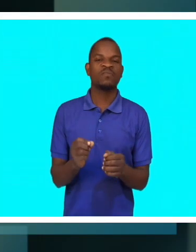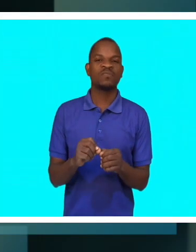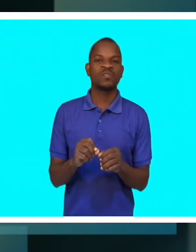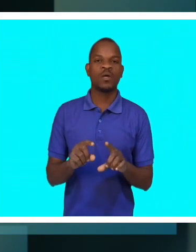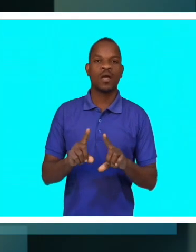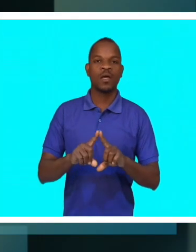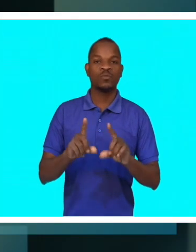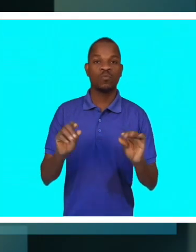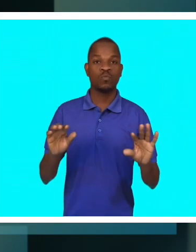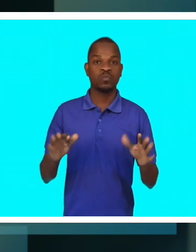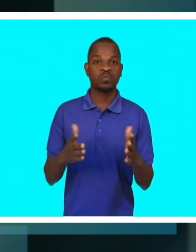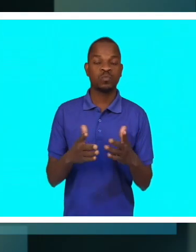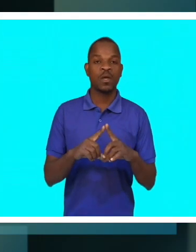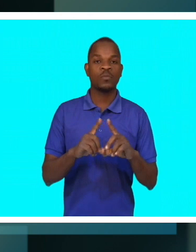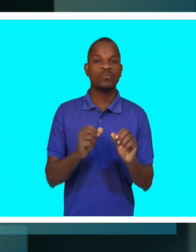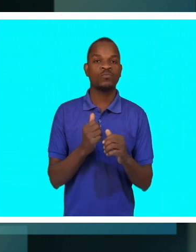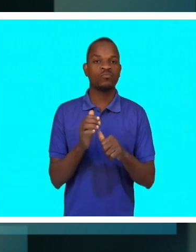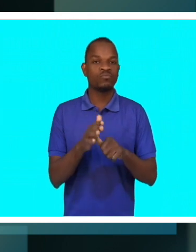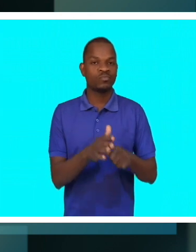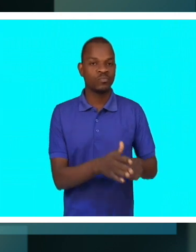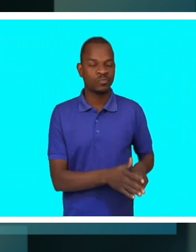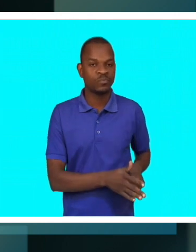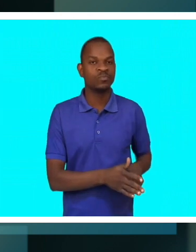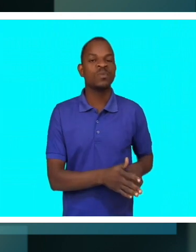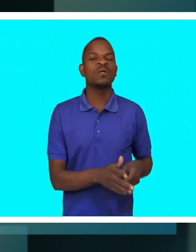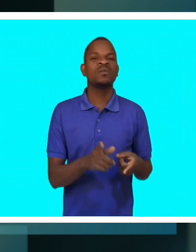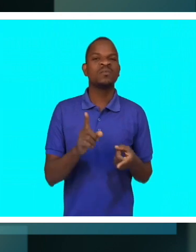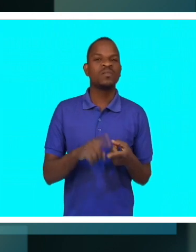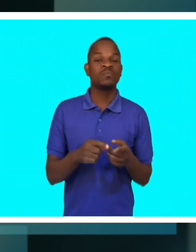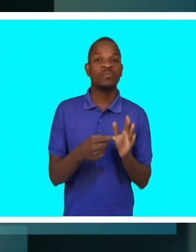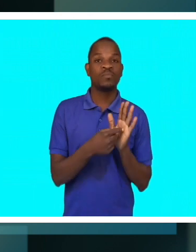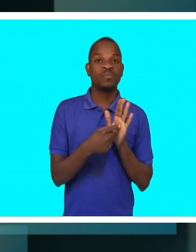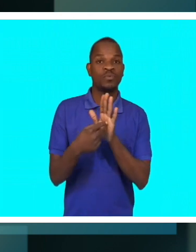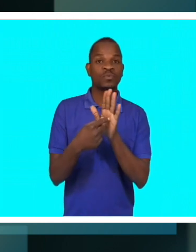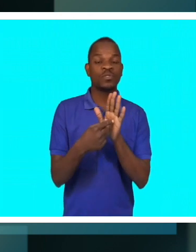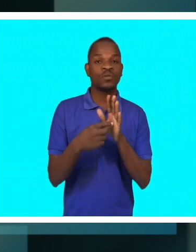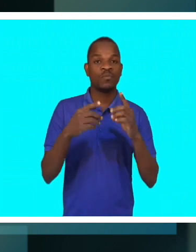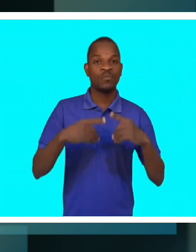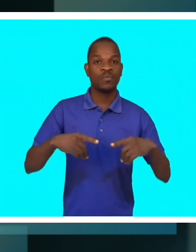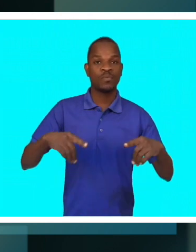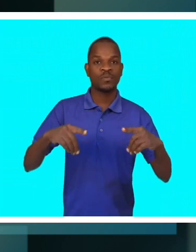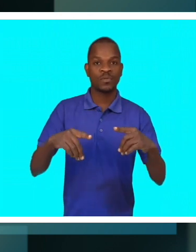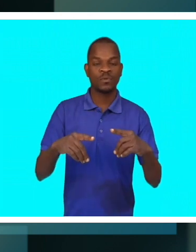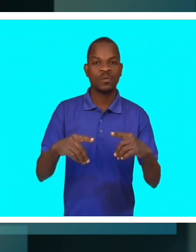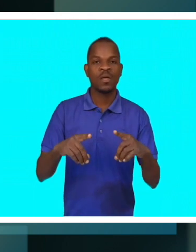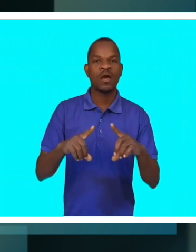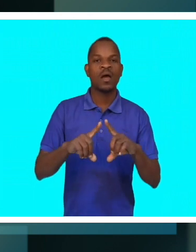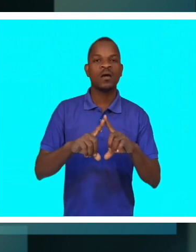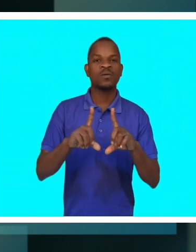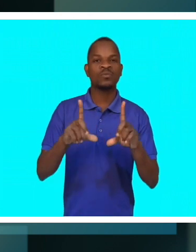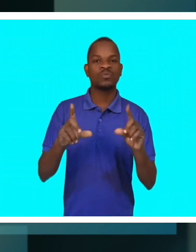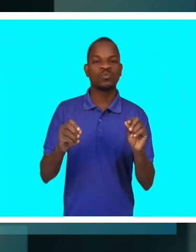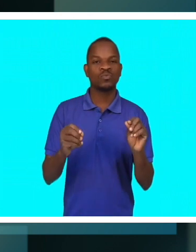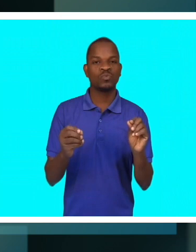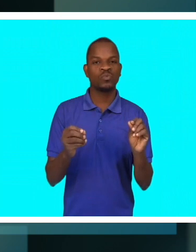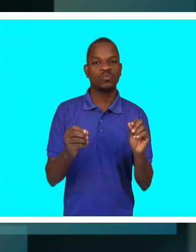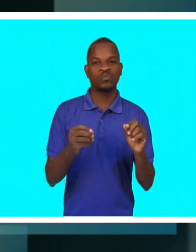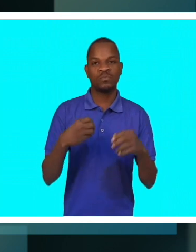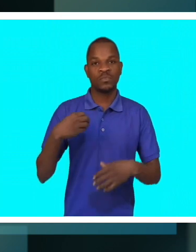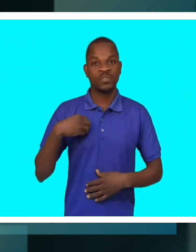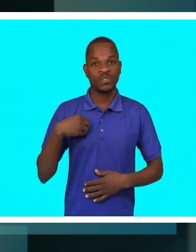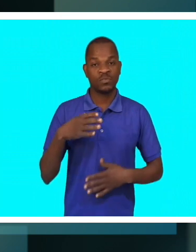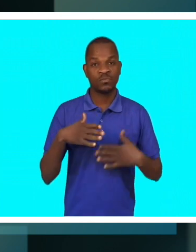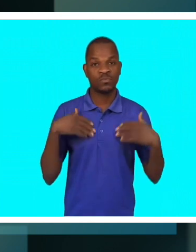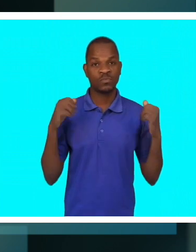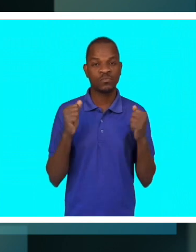reduzir este problema de discriminação e estigma e mostrando a toda a população, através do